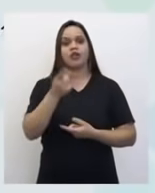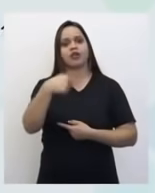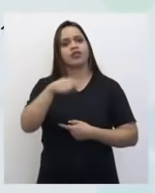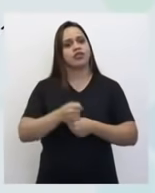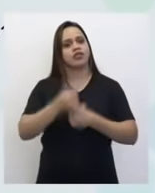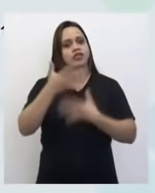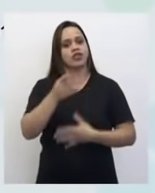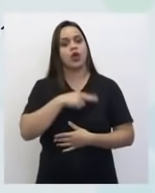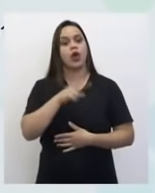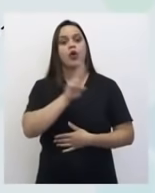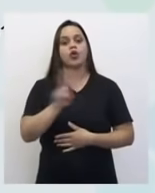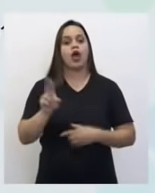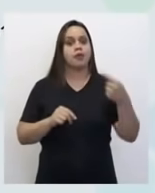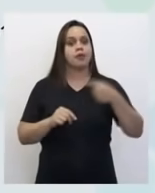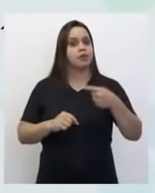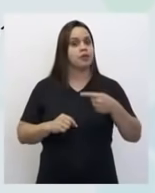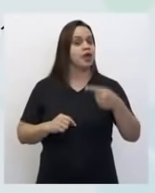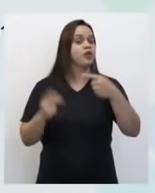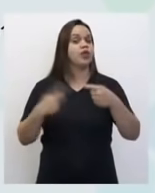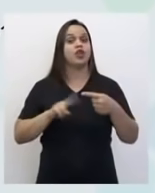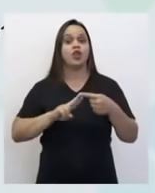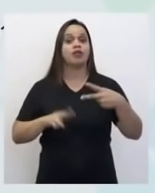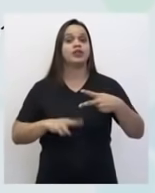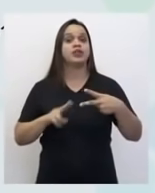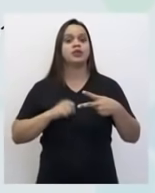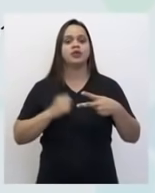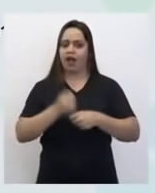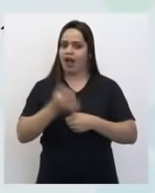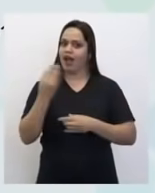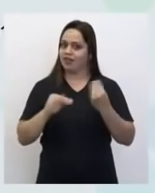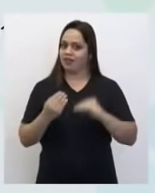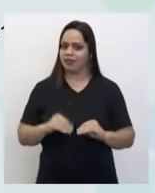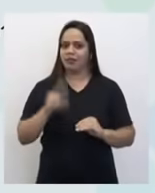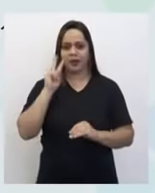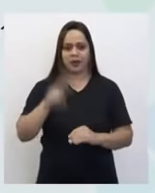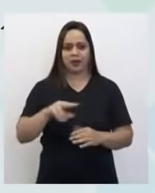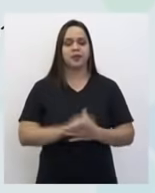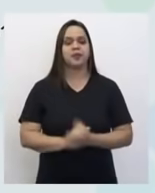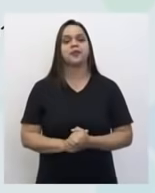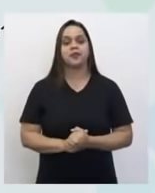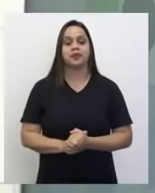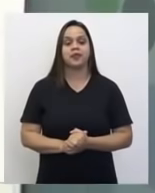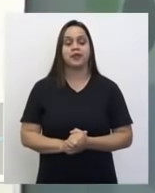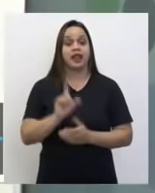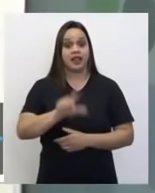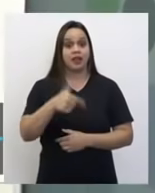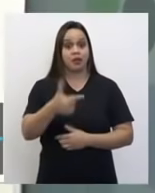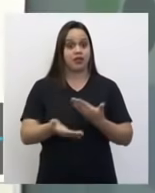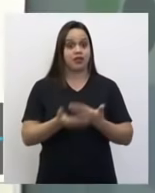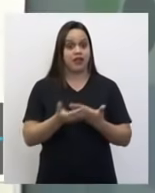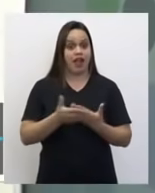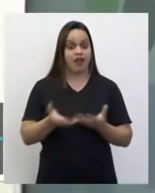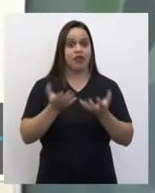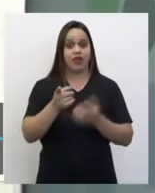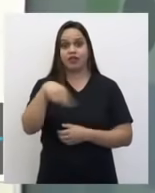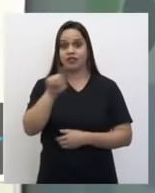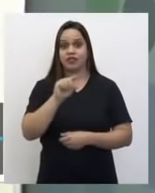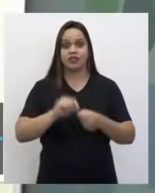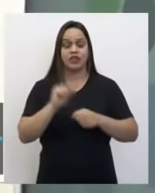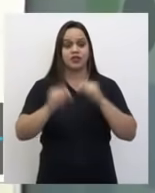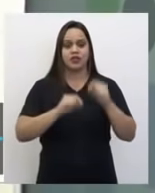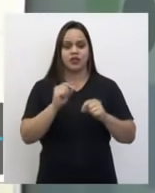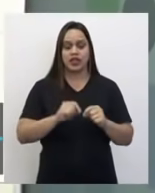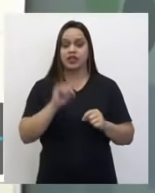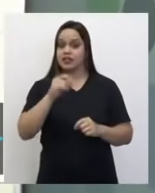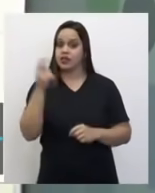qual nome tá em primeiro e qual nome tá em segundo, ó. E aí depois que a gente tiver essa aula, eu quero muito que vocês, se